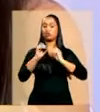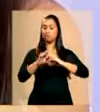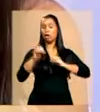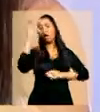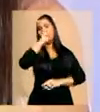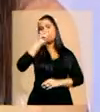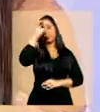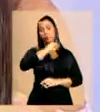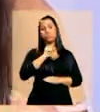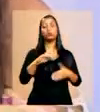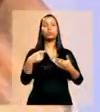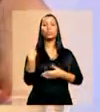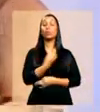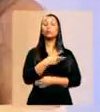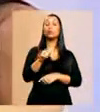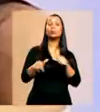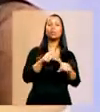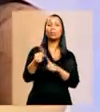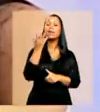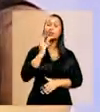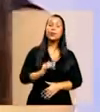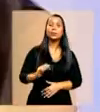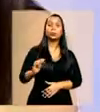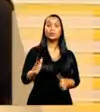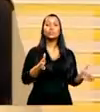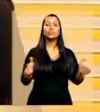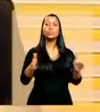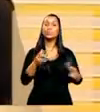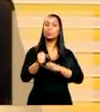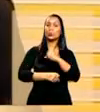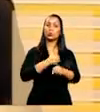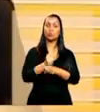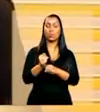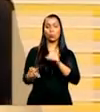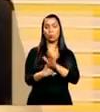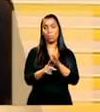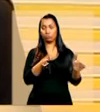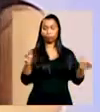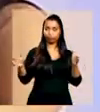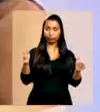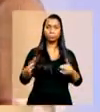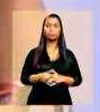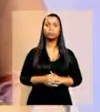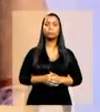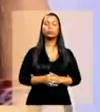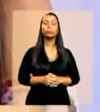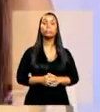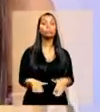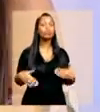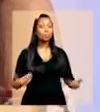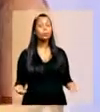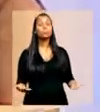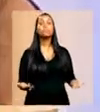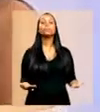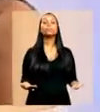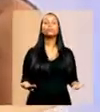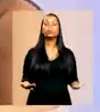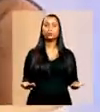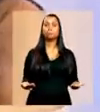educação. Né? E é isso que a gente vai trabalhar com as crianças durante o ano letivo. Então, é